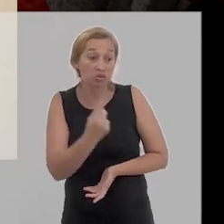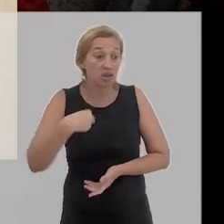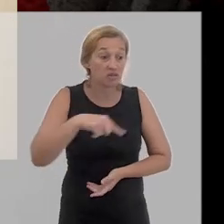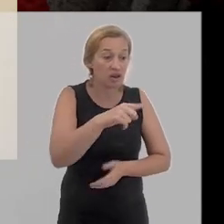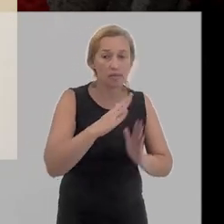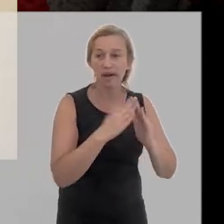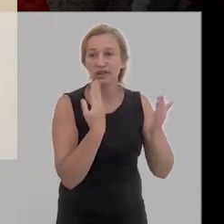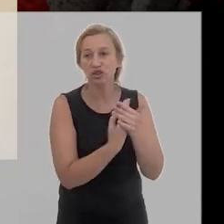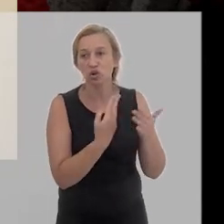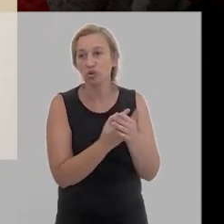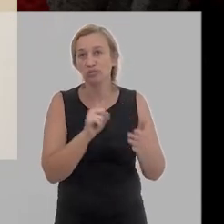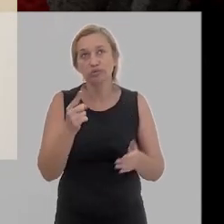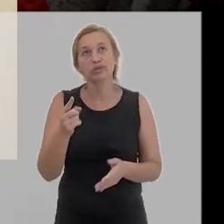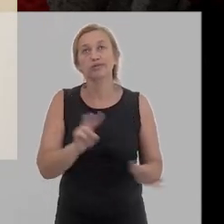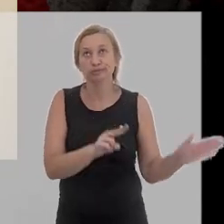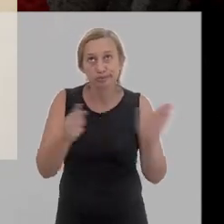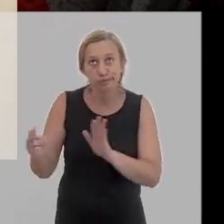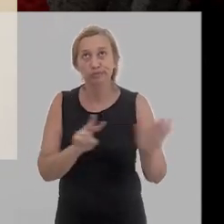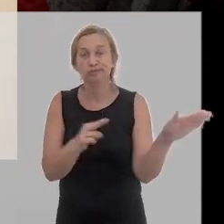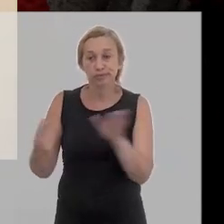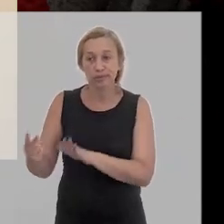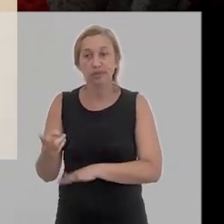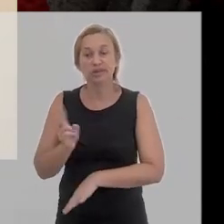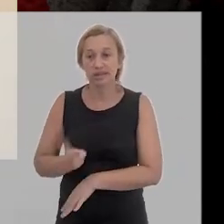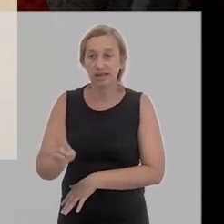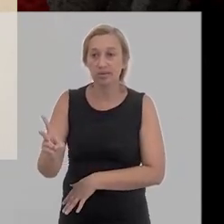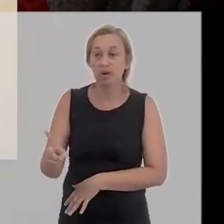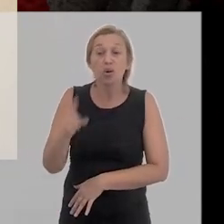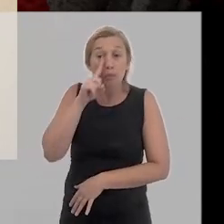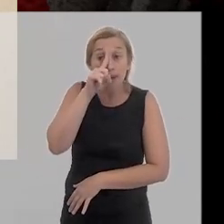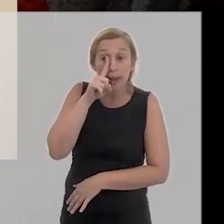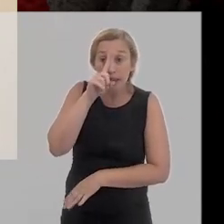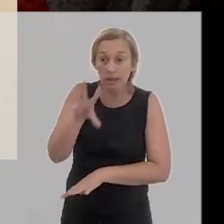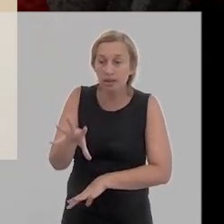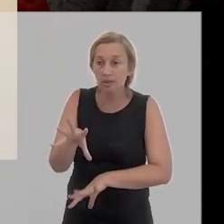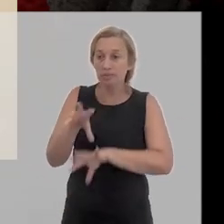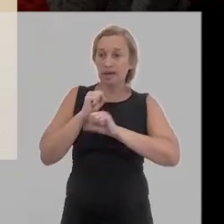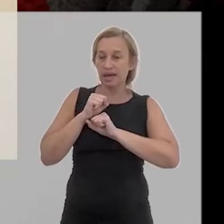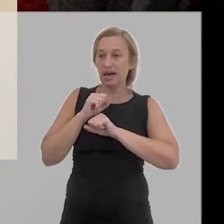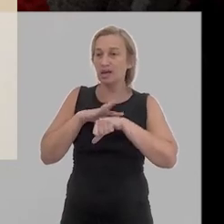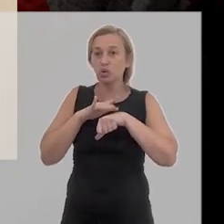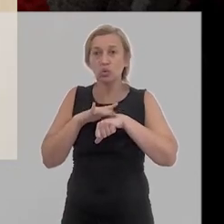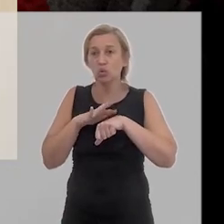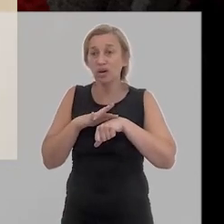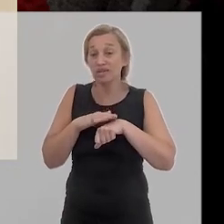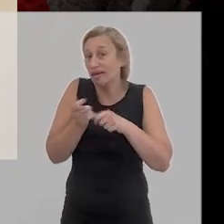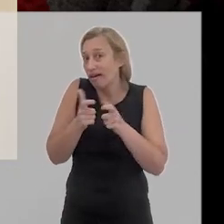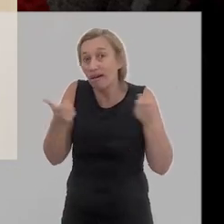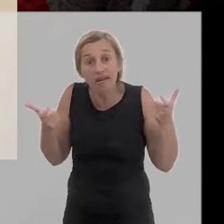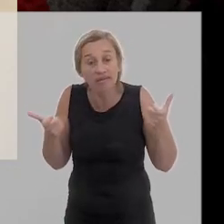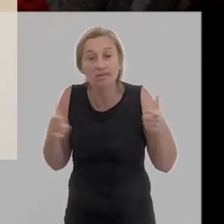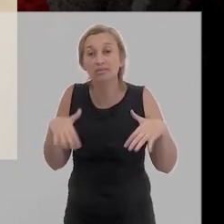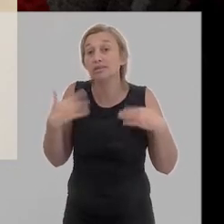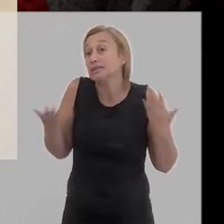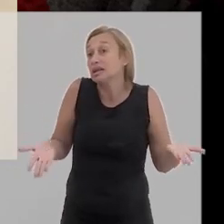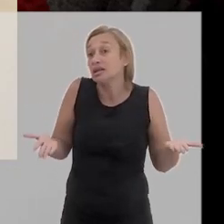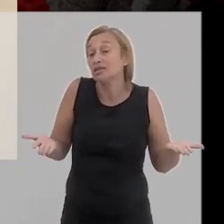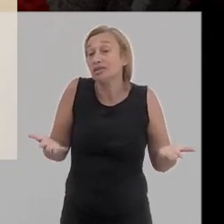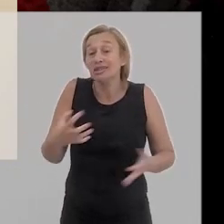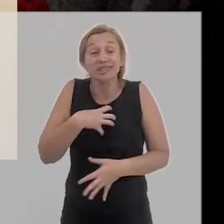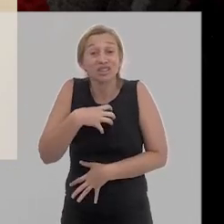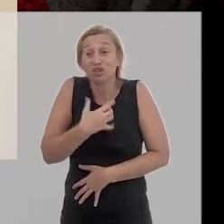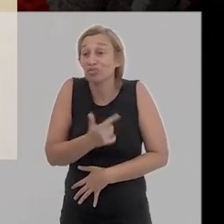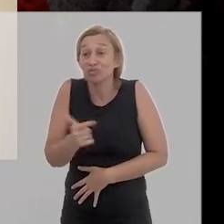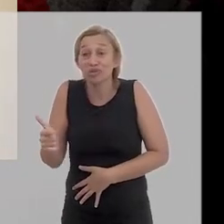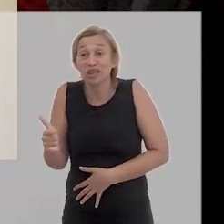a pessoa só porque vai para a escola, você vai testar toda semana, porque o risco de contrair a doença